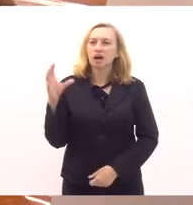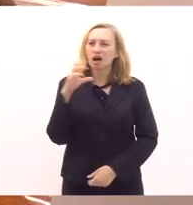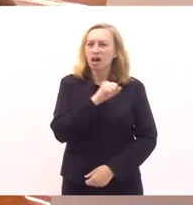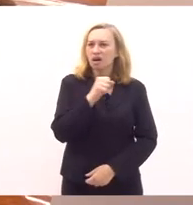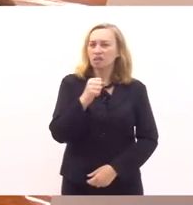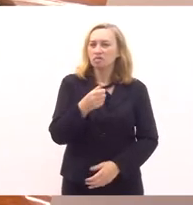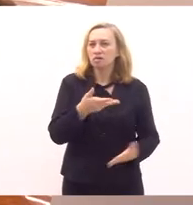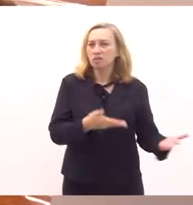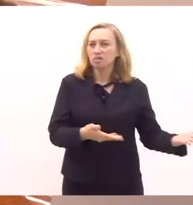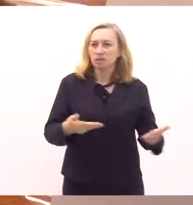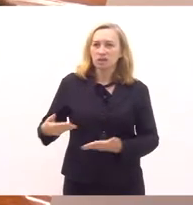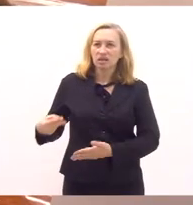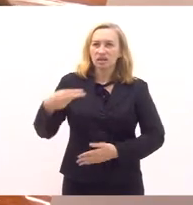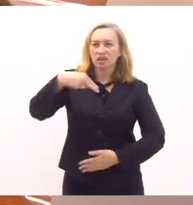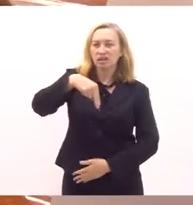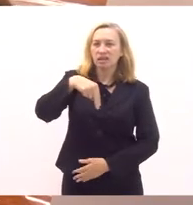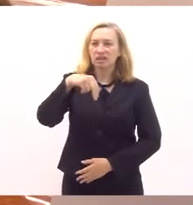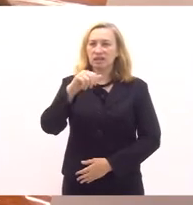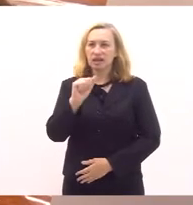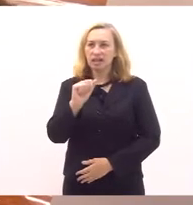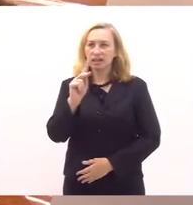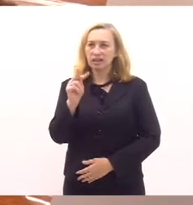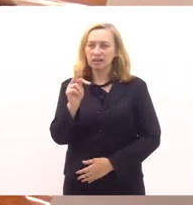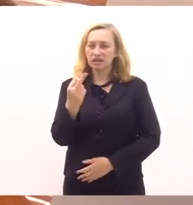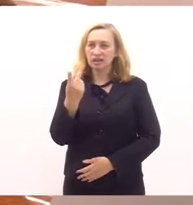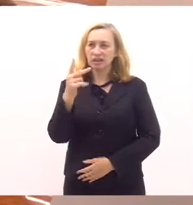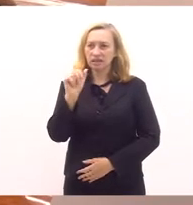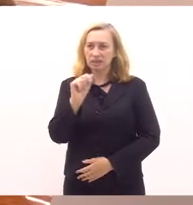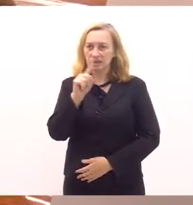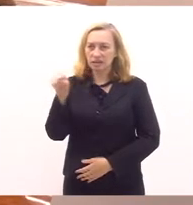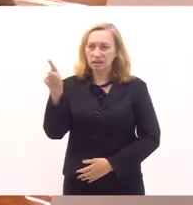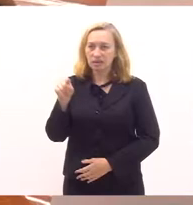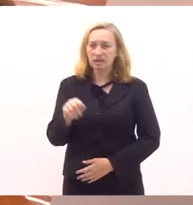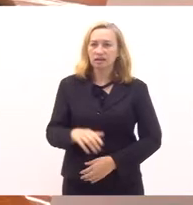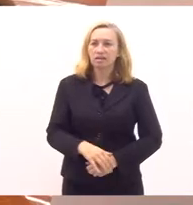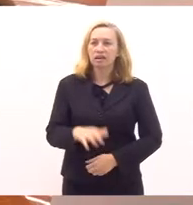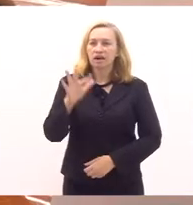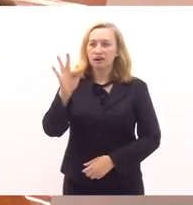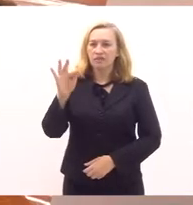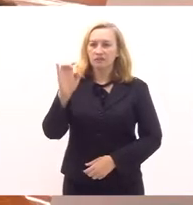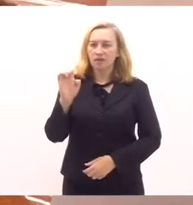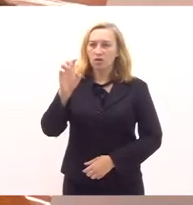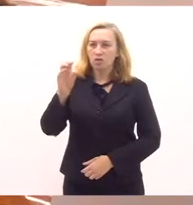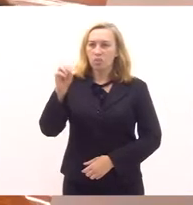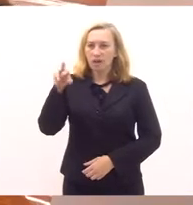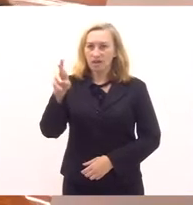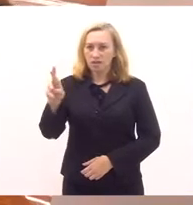senhor Natan Schipper, da Fecomércio, para fazer uso da palavra por 3 minutos.